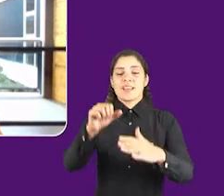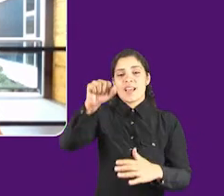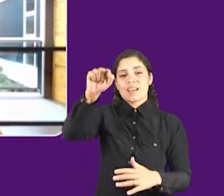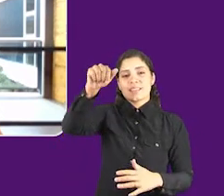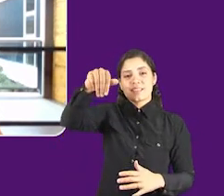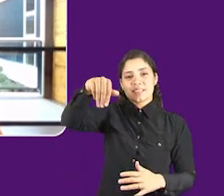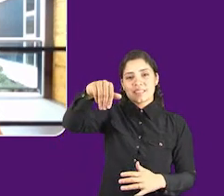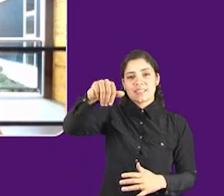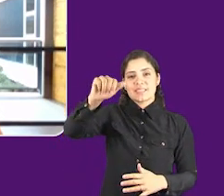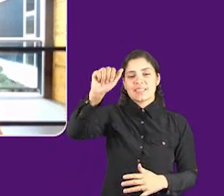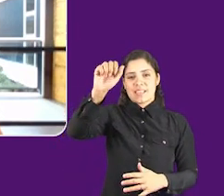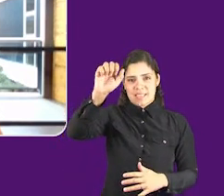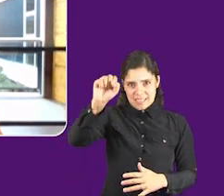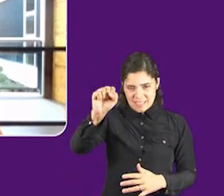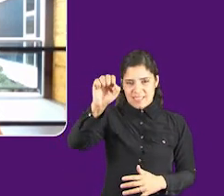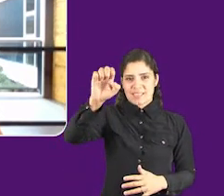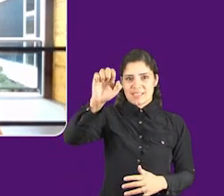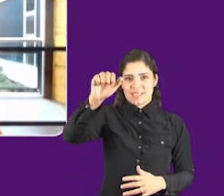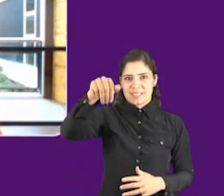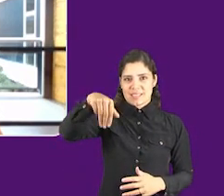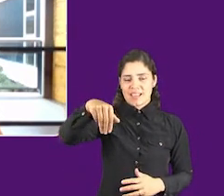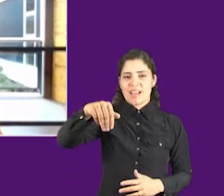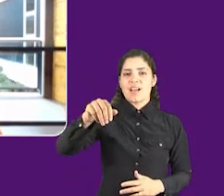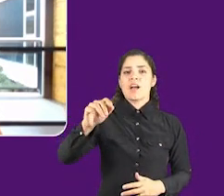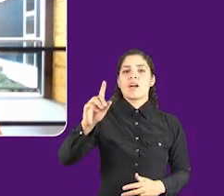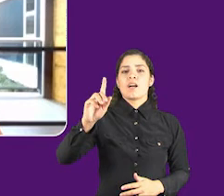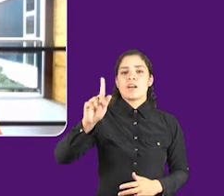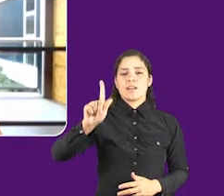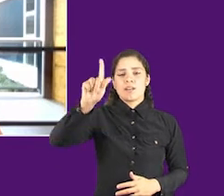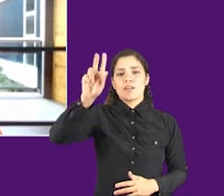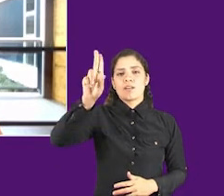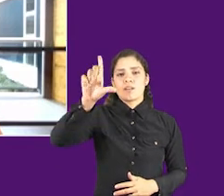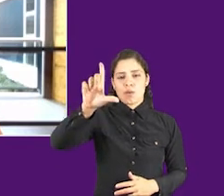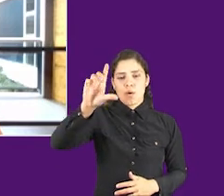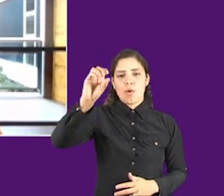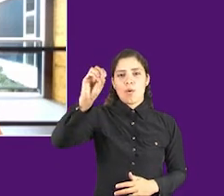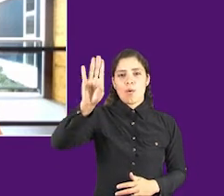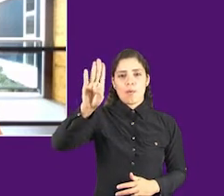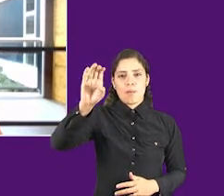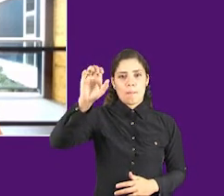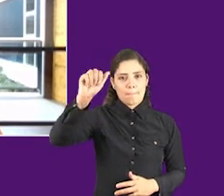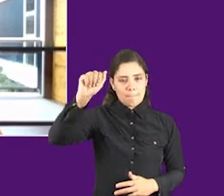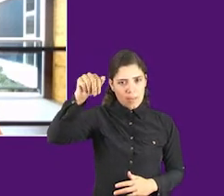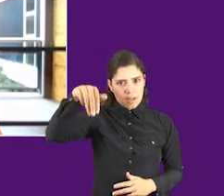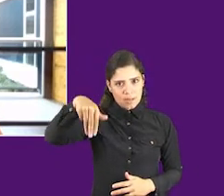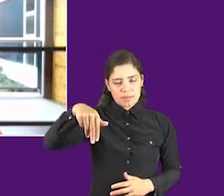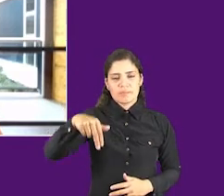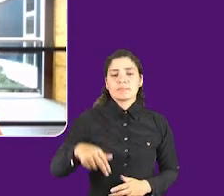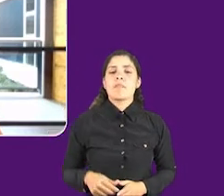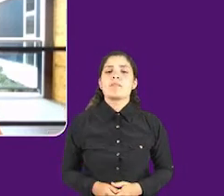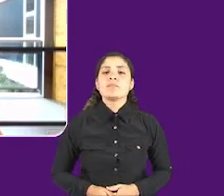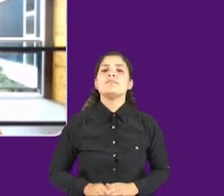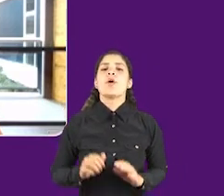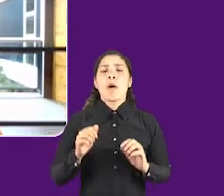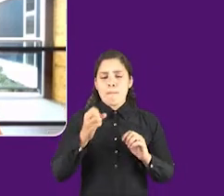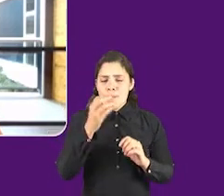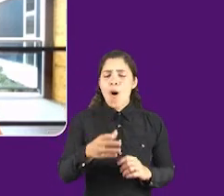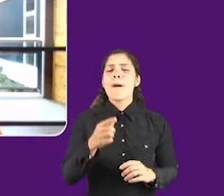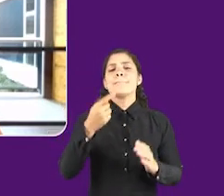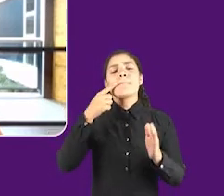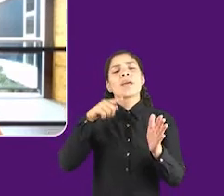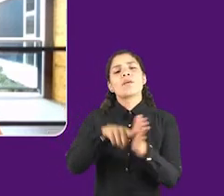tiver um Horizonte puder compartilhar com a gente ciliar bacana ouvir de você é boa pergunta a